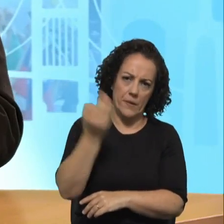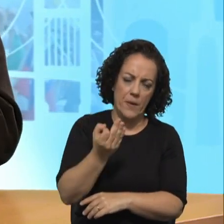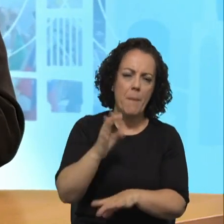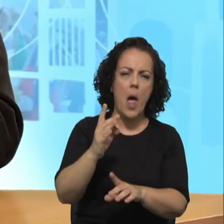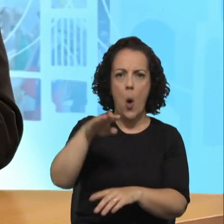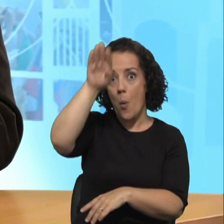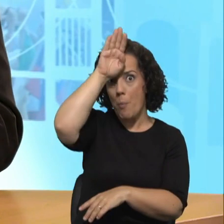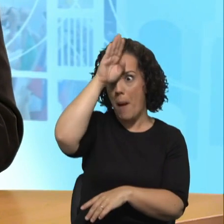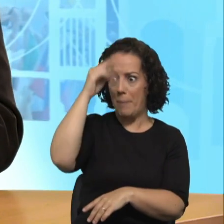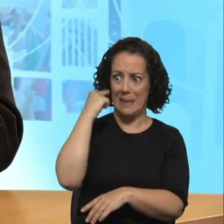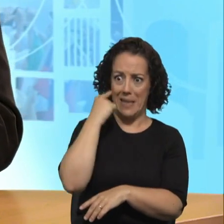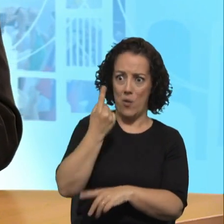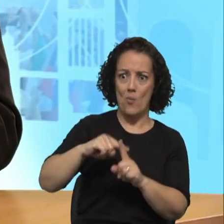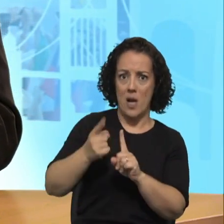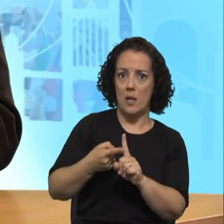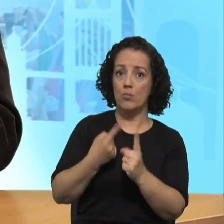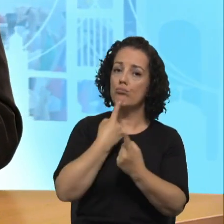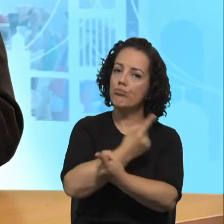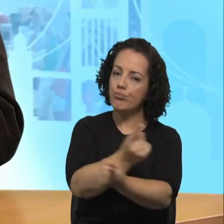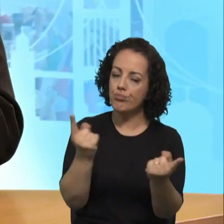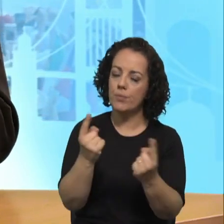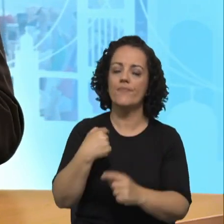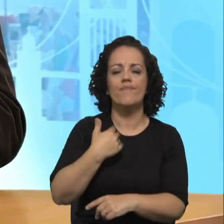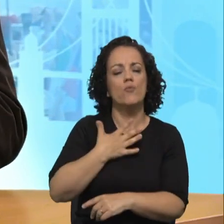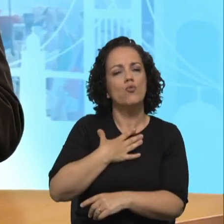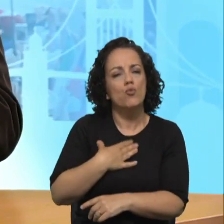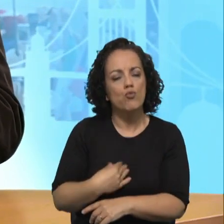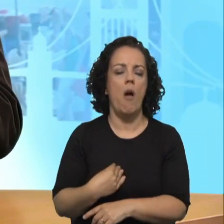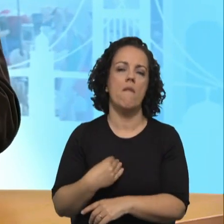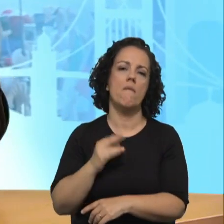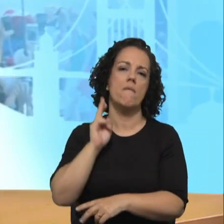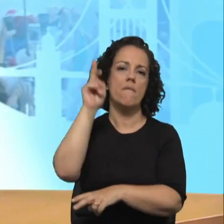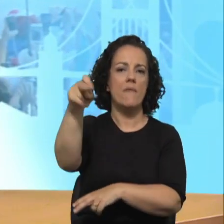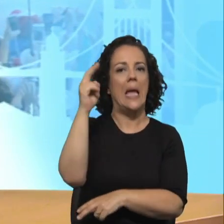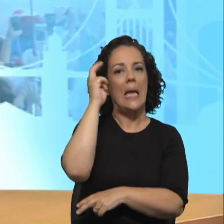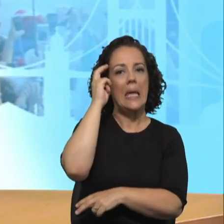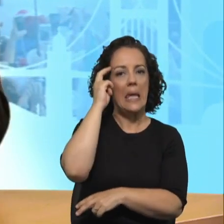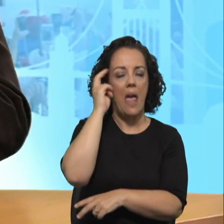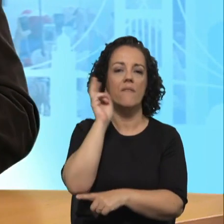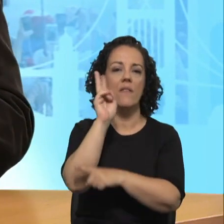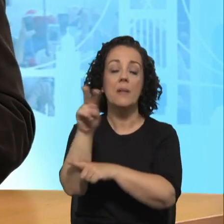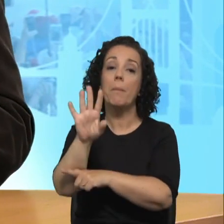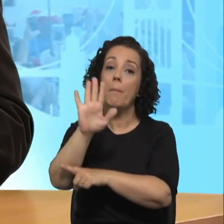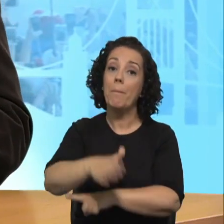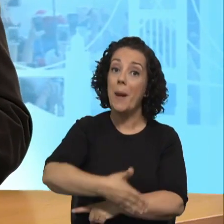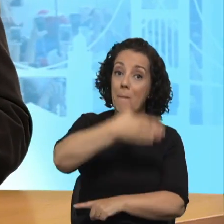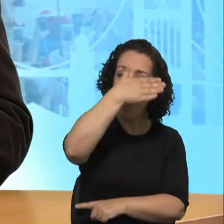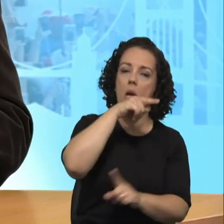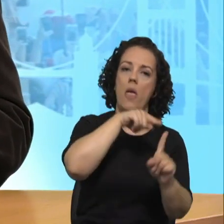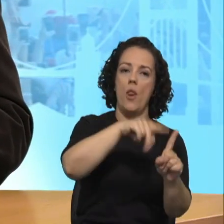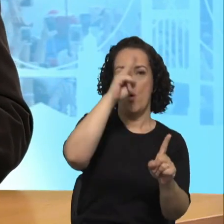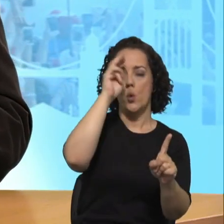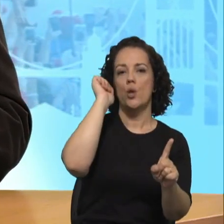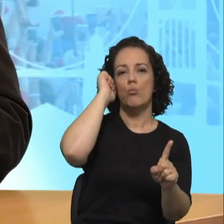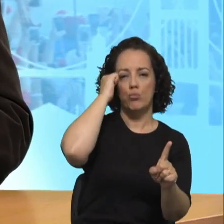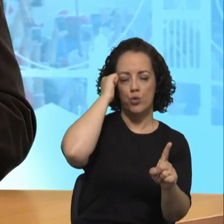ano exatamente, deixou a nota de que gostaria de visitar eventualmente Kiev, mas só depois de ir a Moscovo. Isso torna a situação